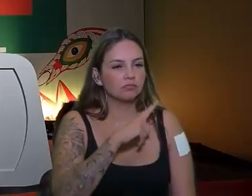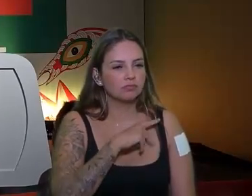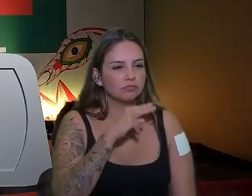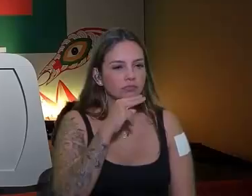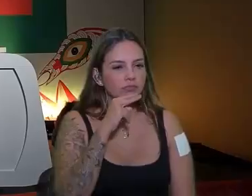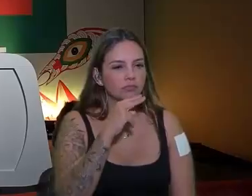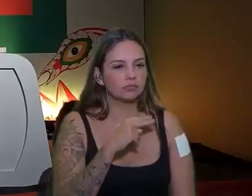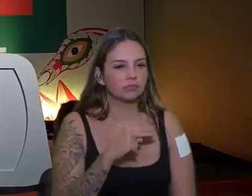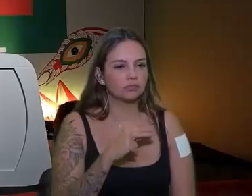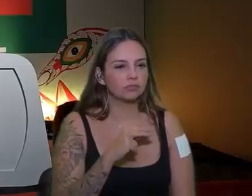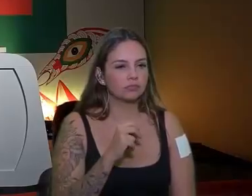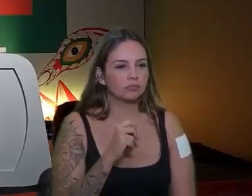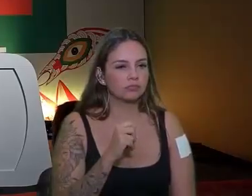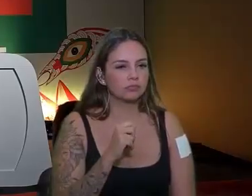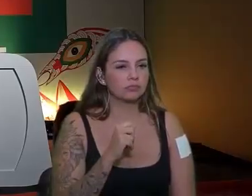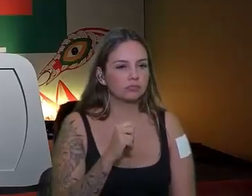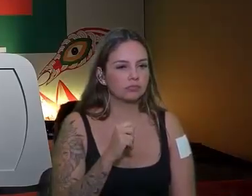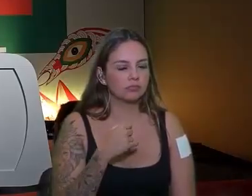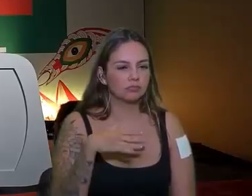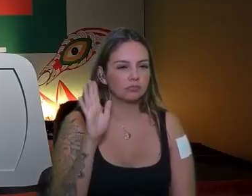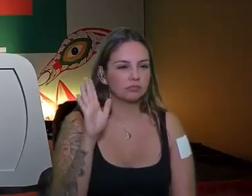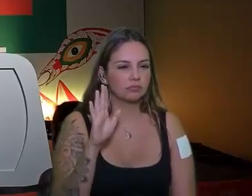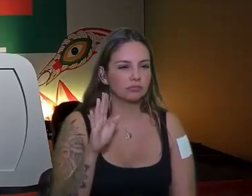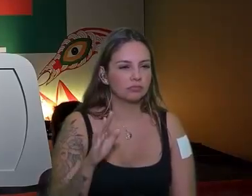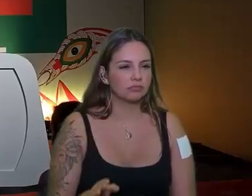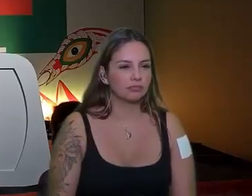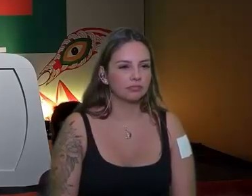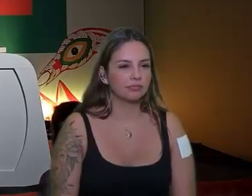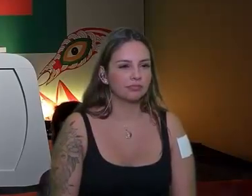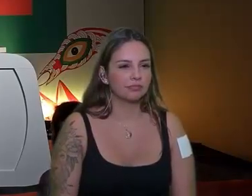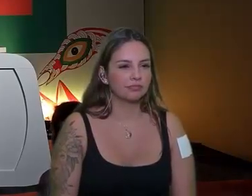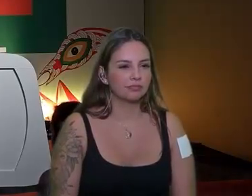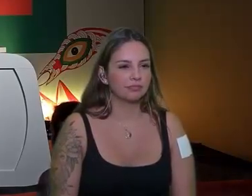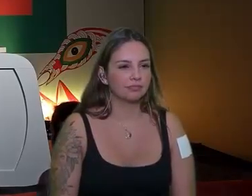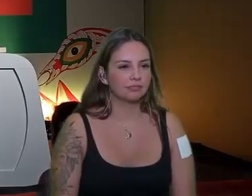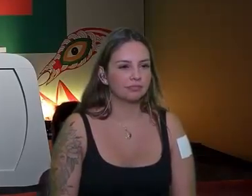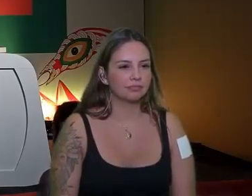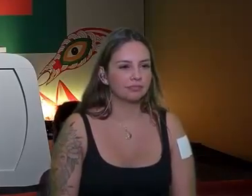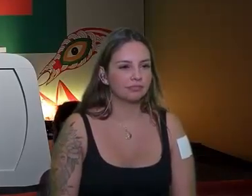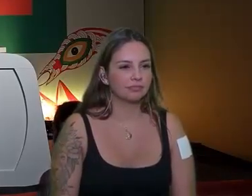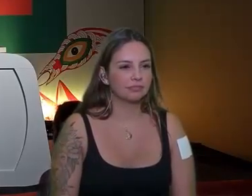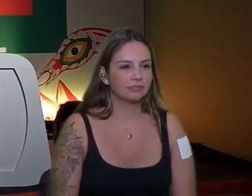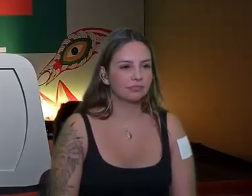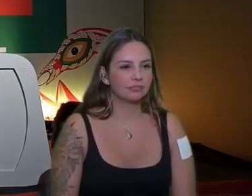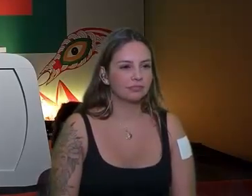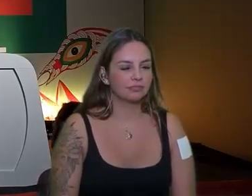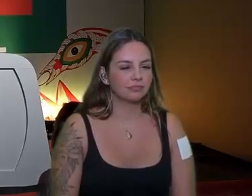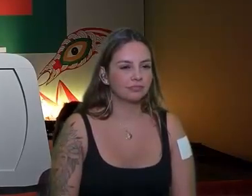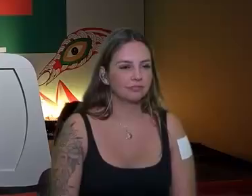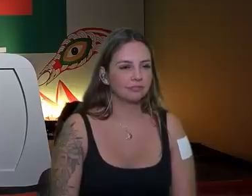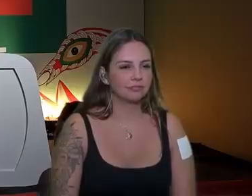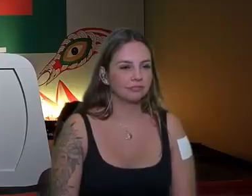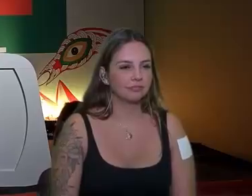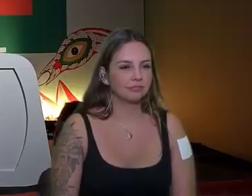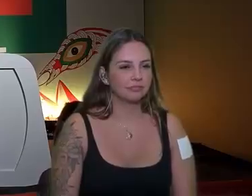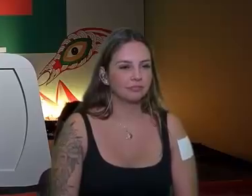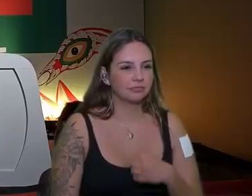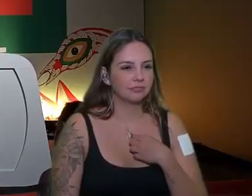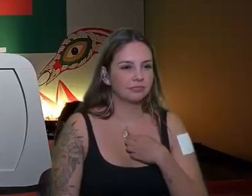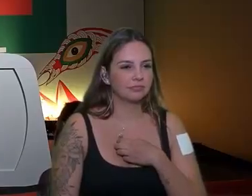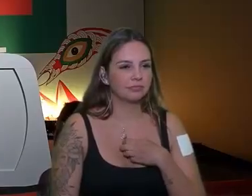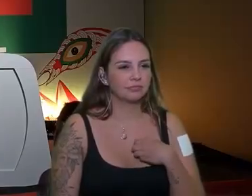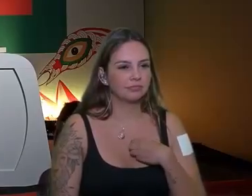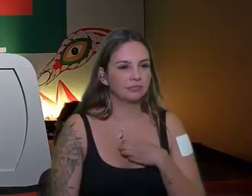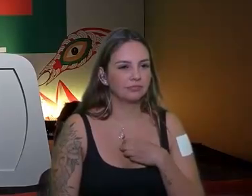neta que dispara a voar se você deixar ela online, entendeu? Ela entra em órbita. E a outra que é